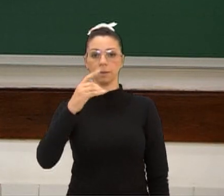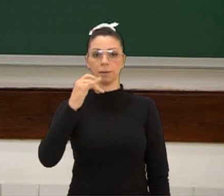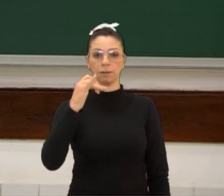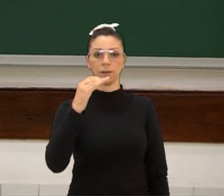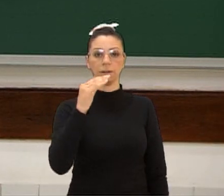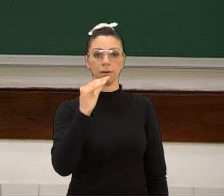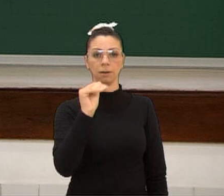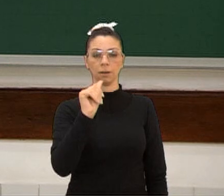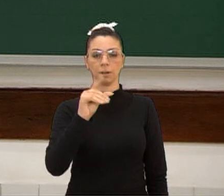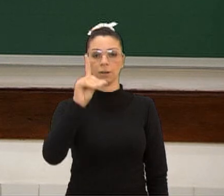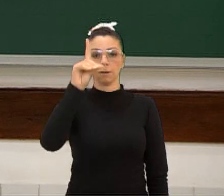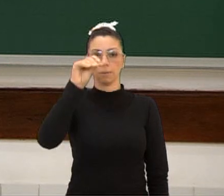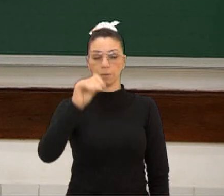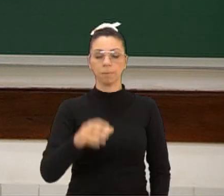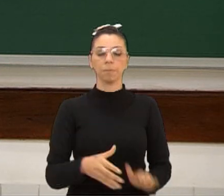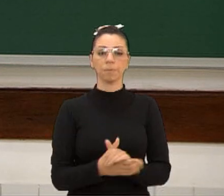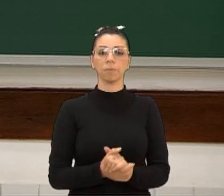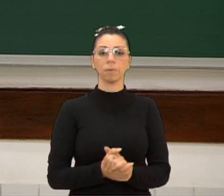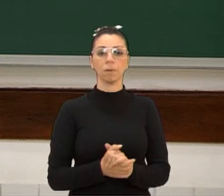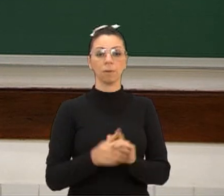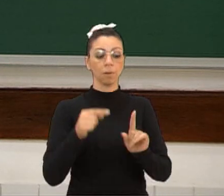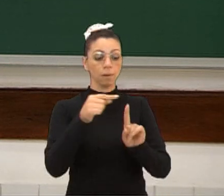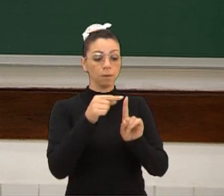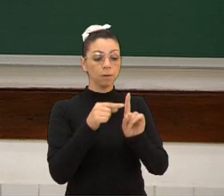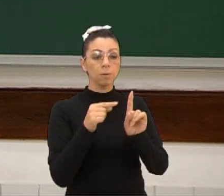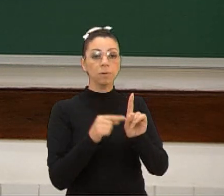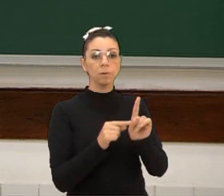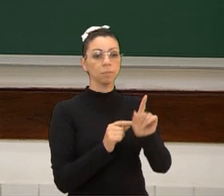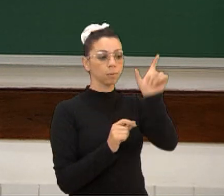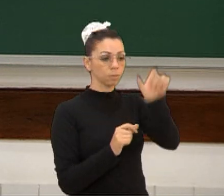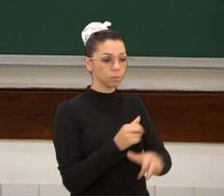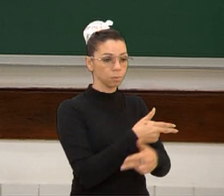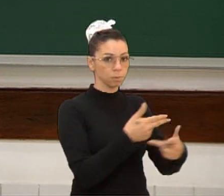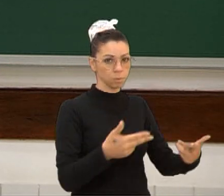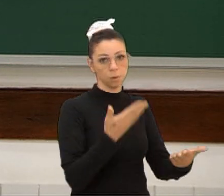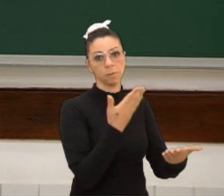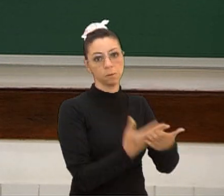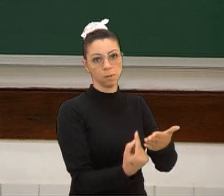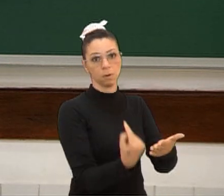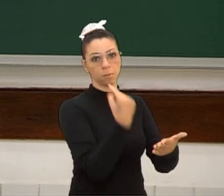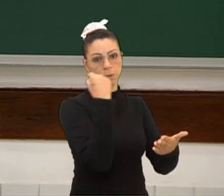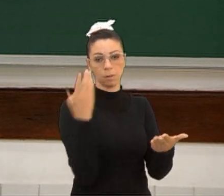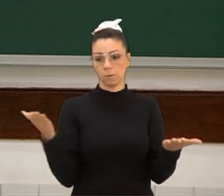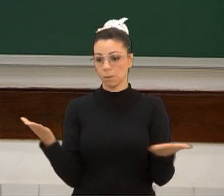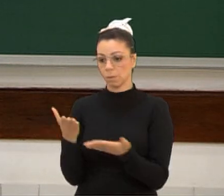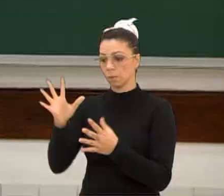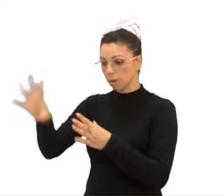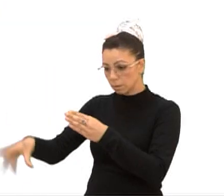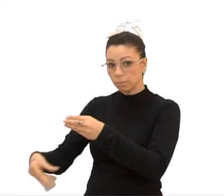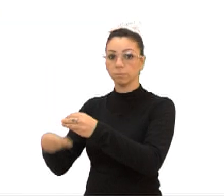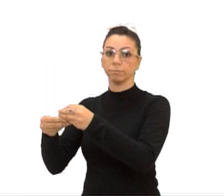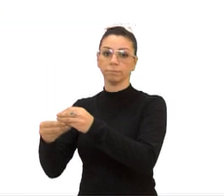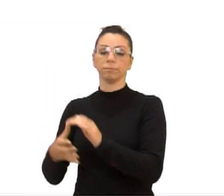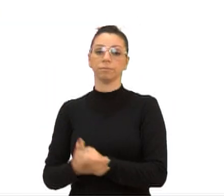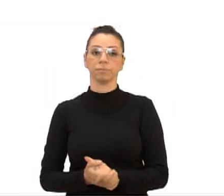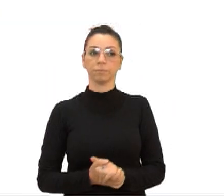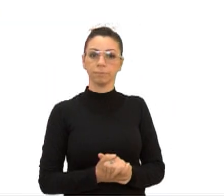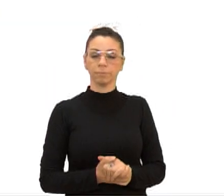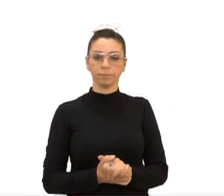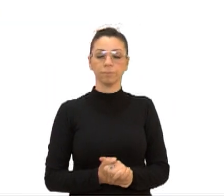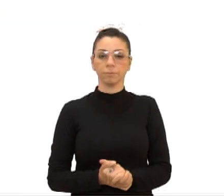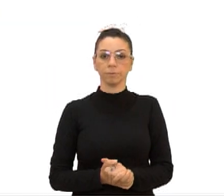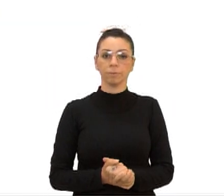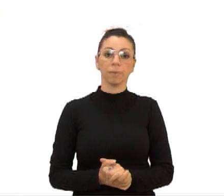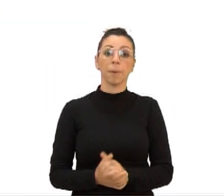são os tipos de sujeito e agora a gente vai falar ali dos tipos de predicado. Para nós começarmos, nós